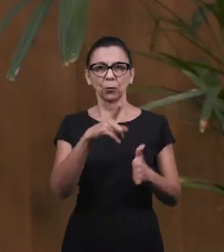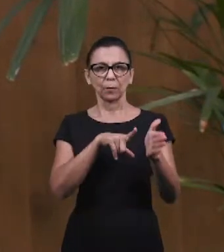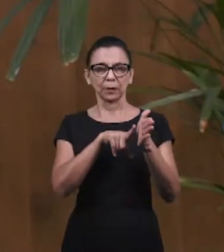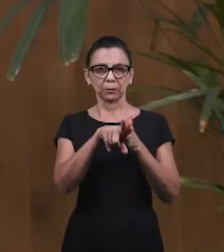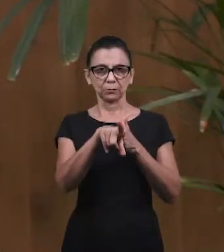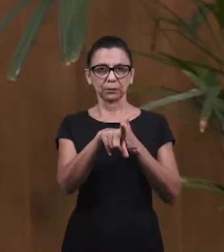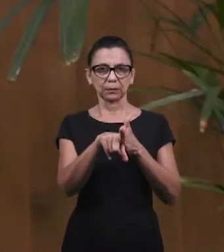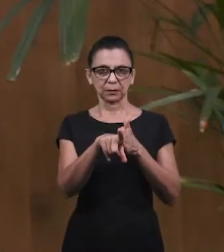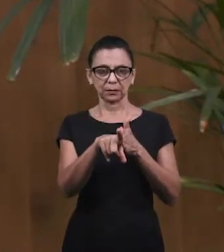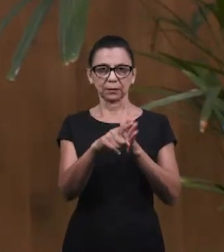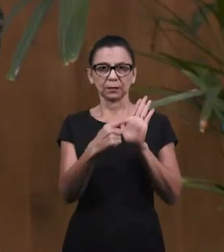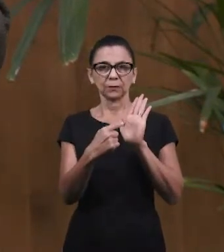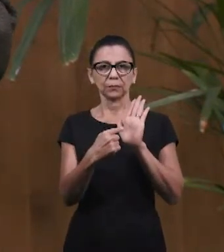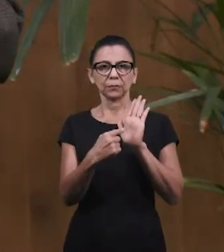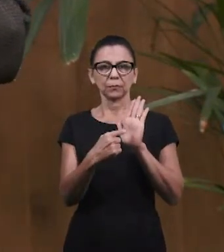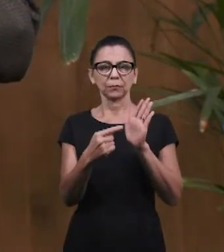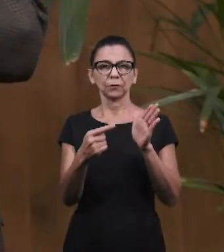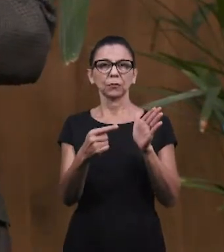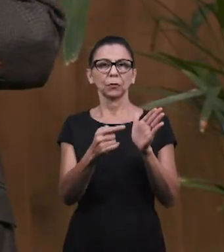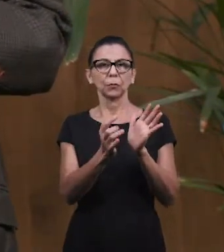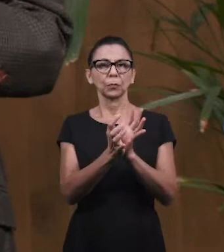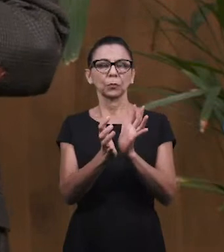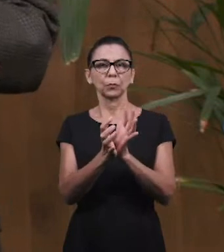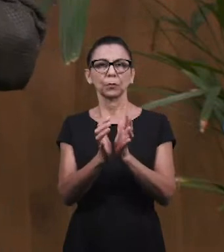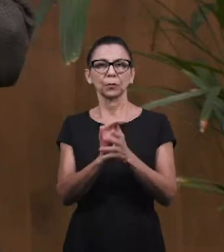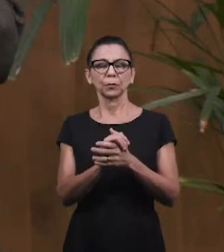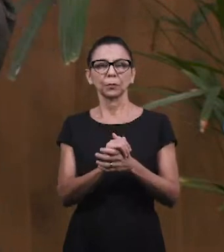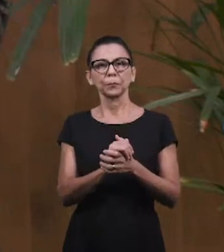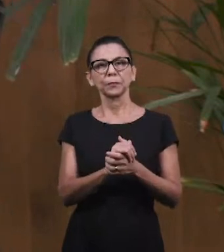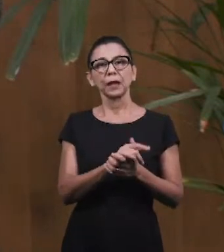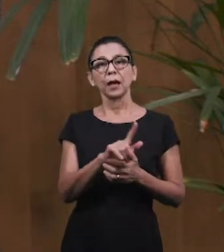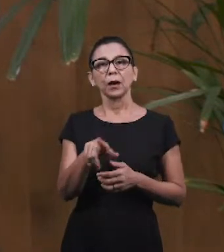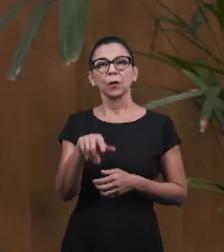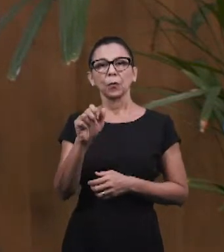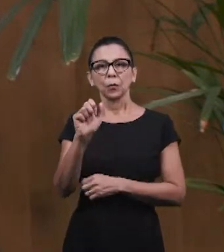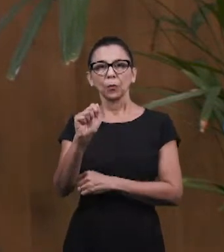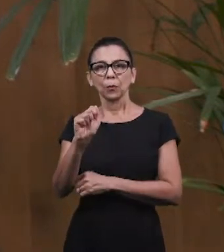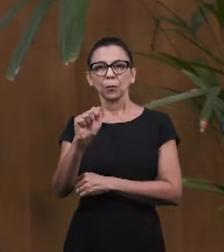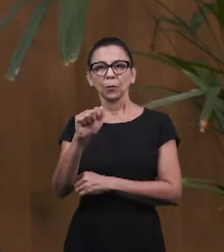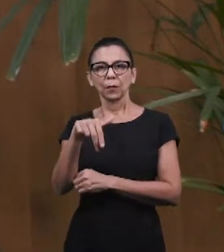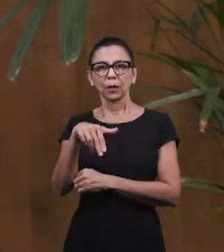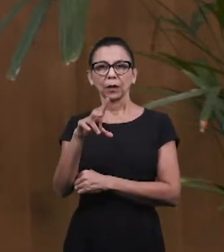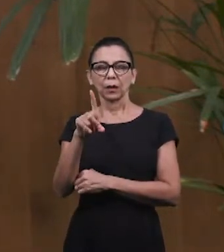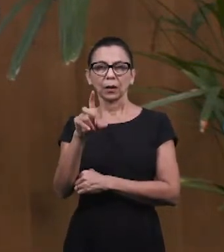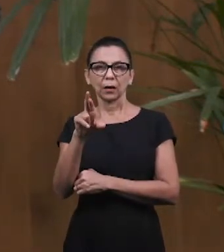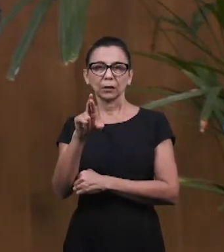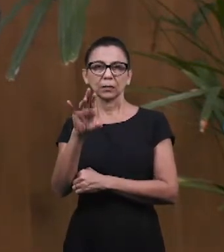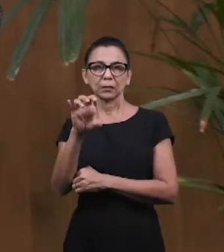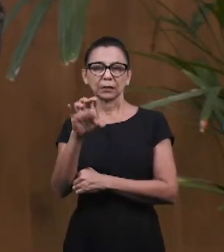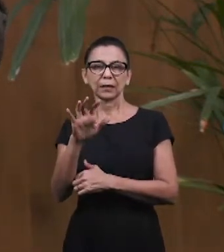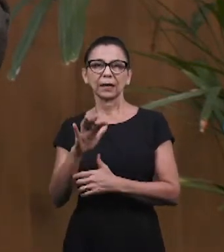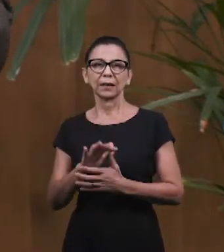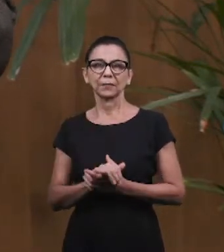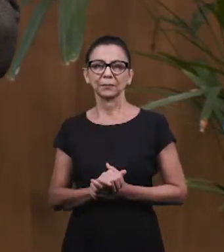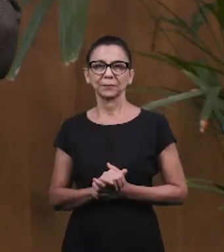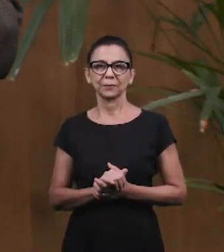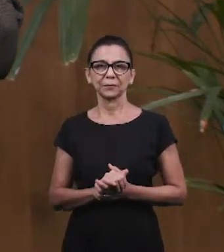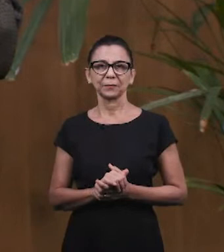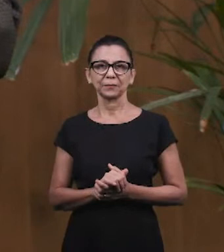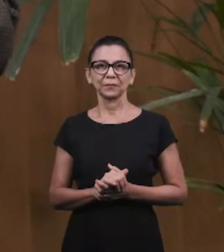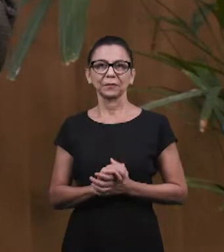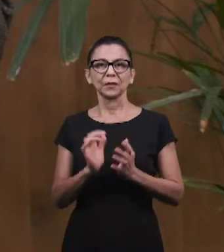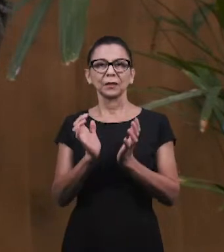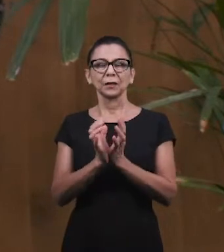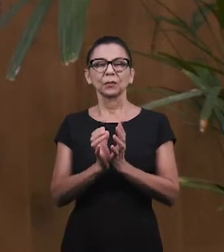aliás, para o nosso irmão, o André Lucas. O André Lucas, ele é da nossa classe de